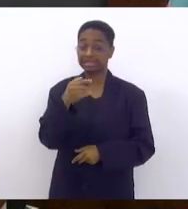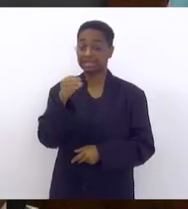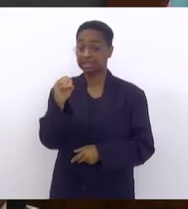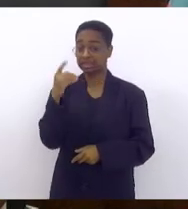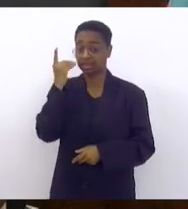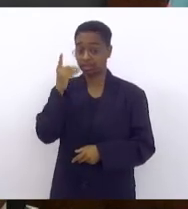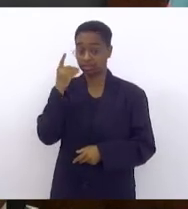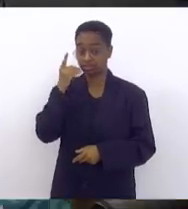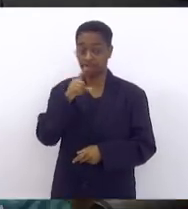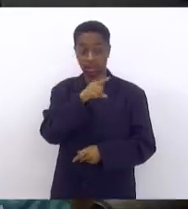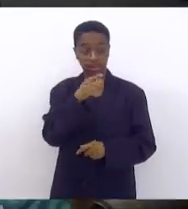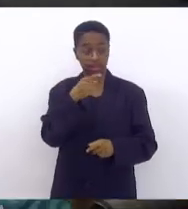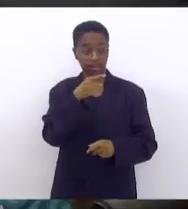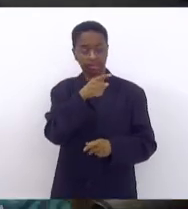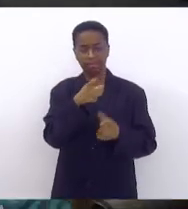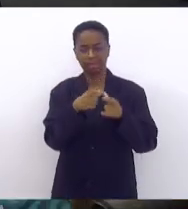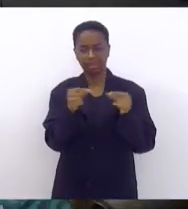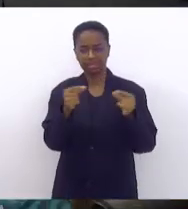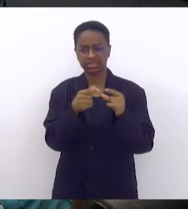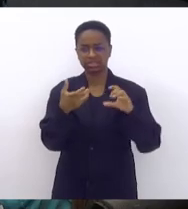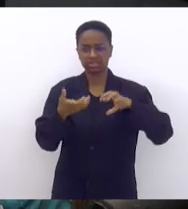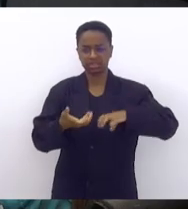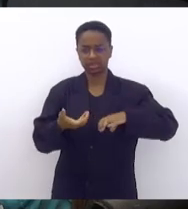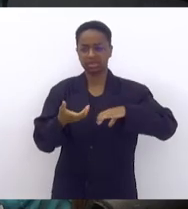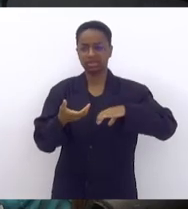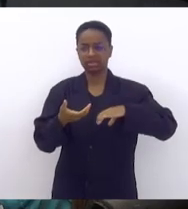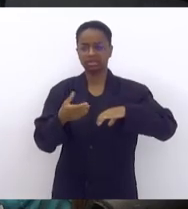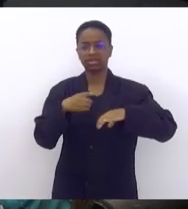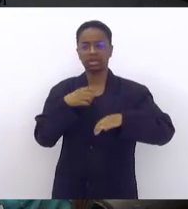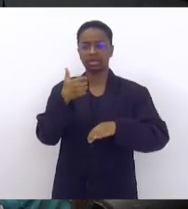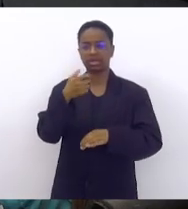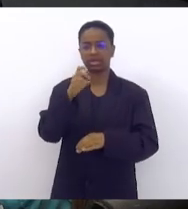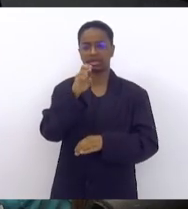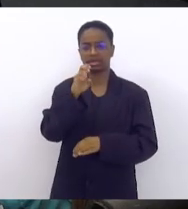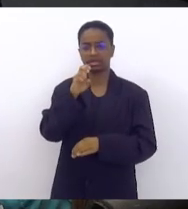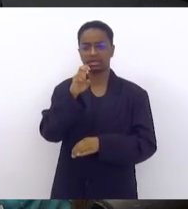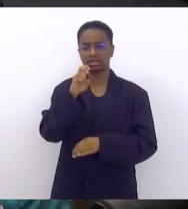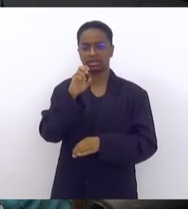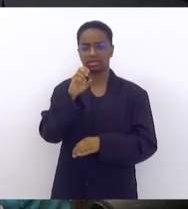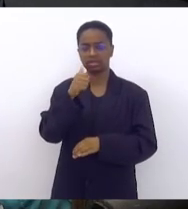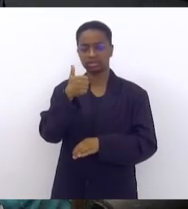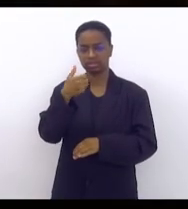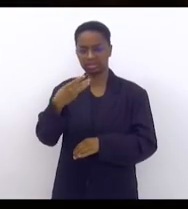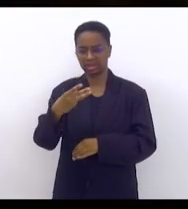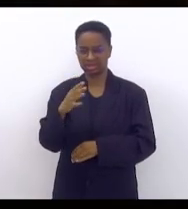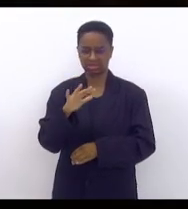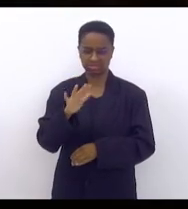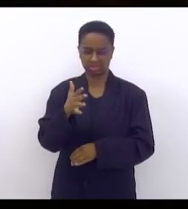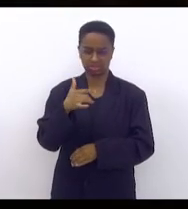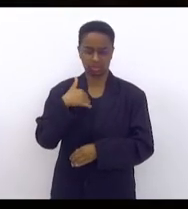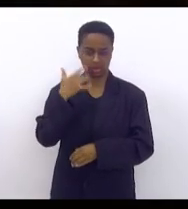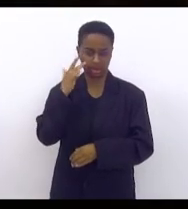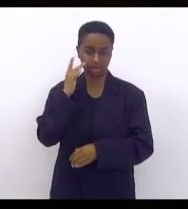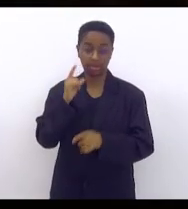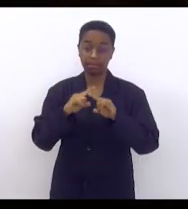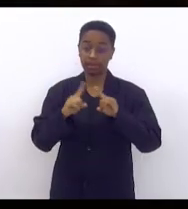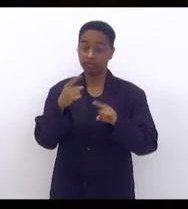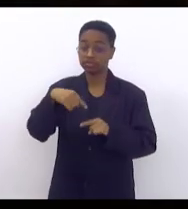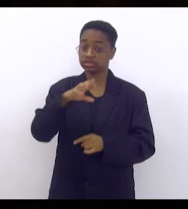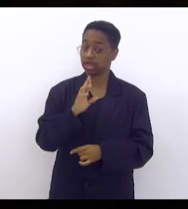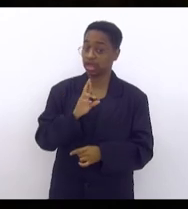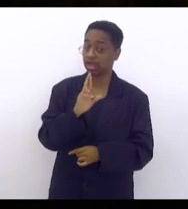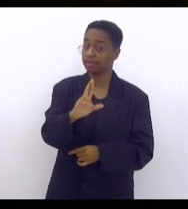são 513, se eu não me engano, né? Mas todo mundo aqui representa um determinado segmento. Ninguém caiu aqui